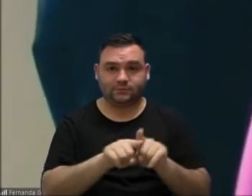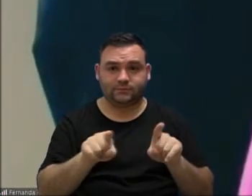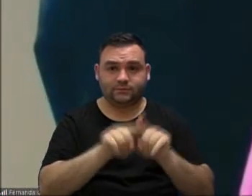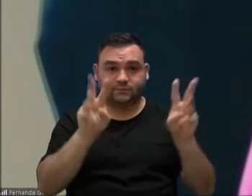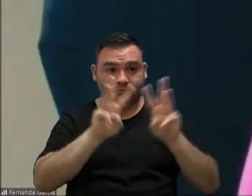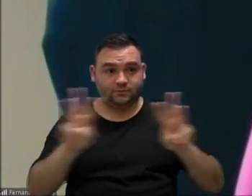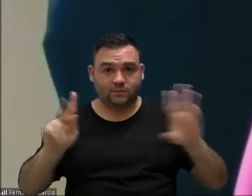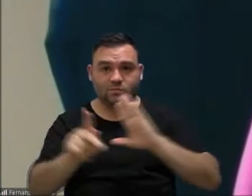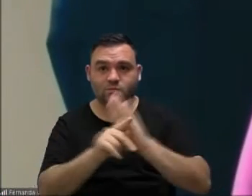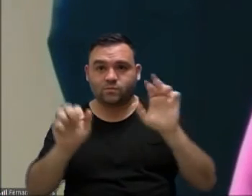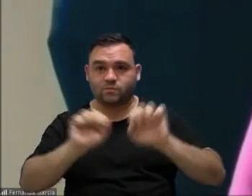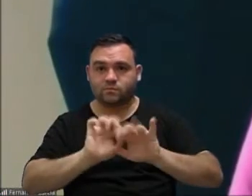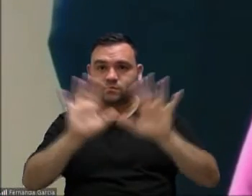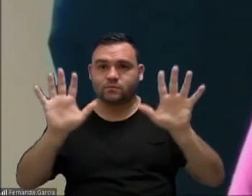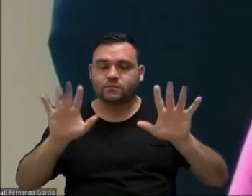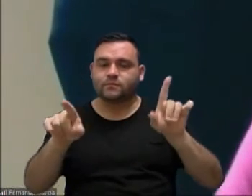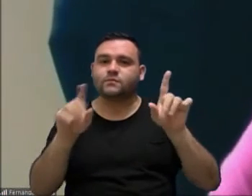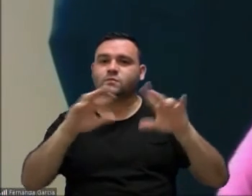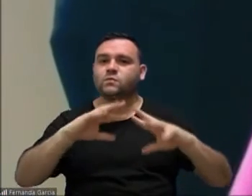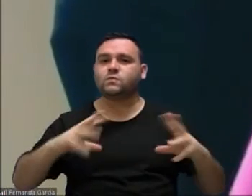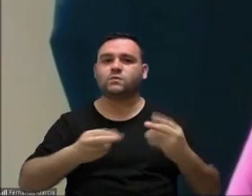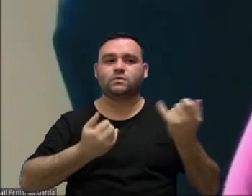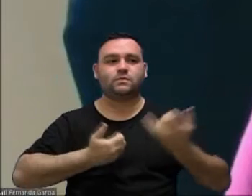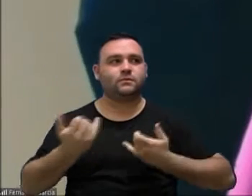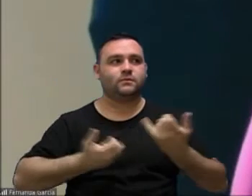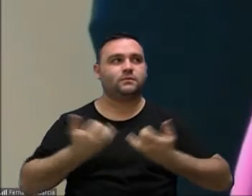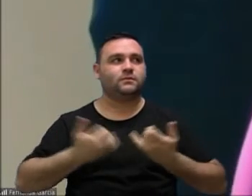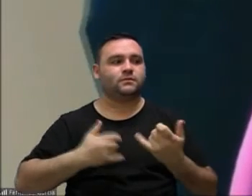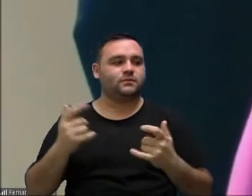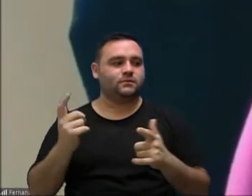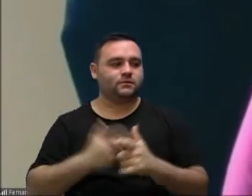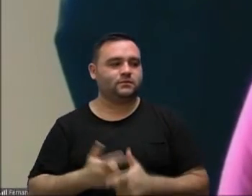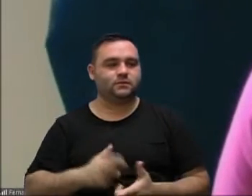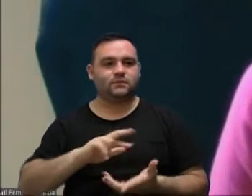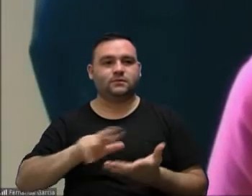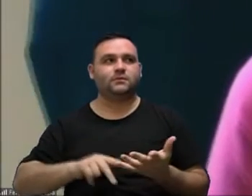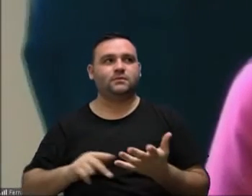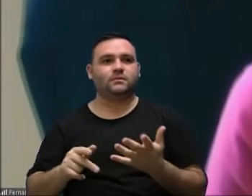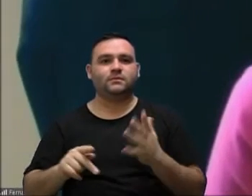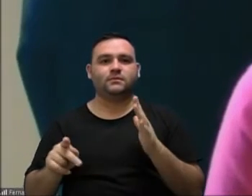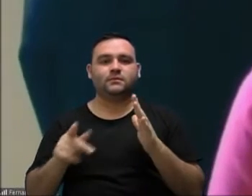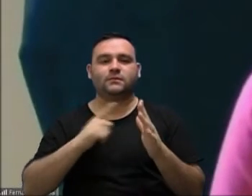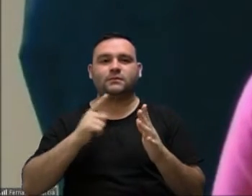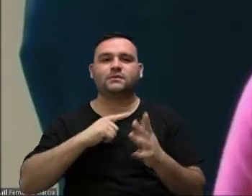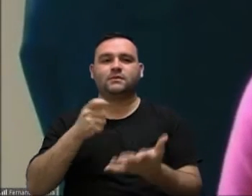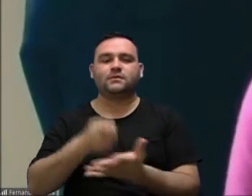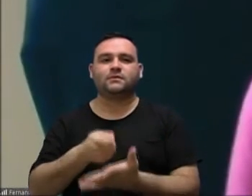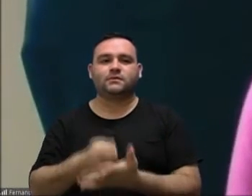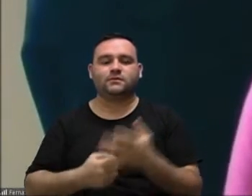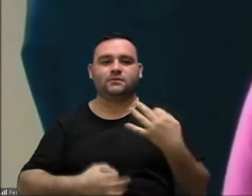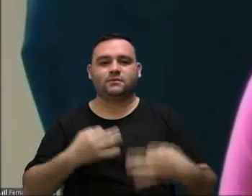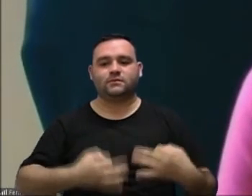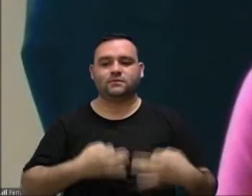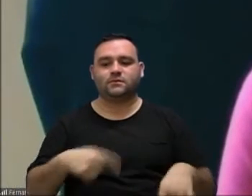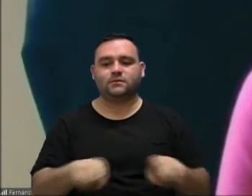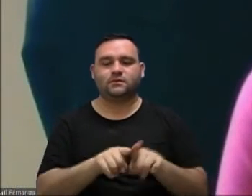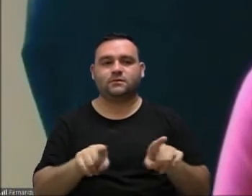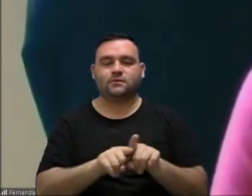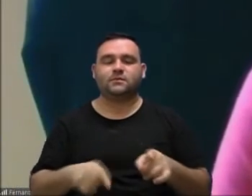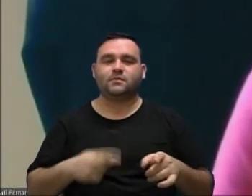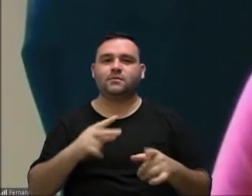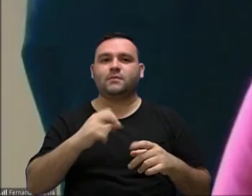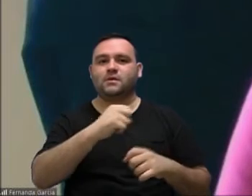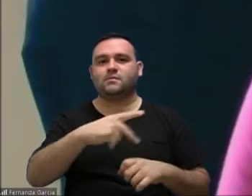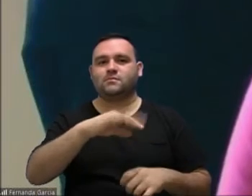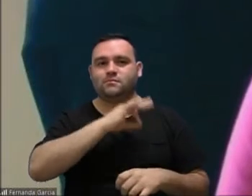portal da transparência as informações sobre as despesas decorrentes das condenações trabalhistas e previdenciárias